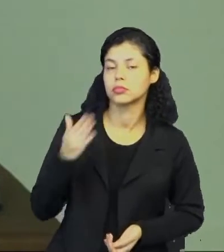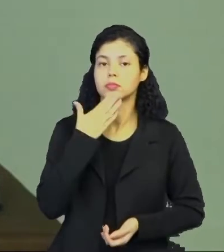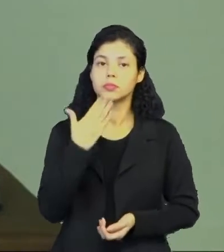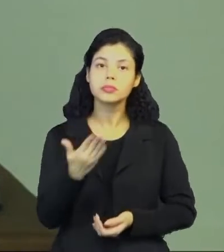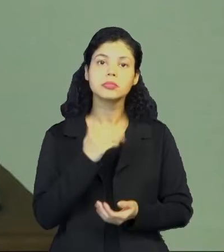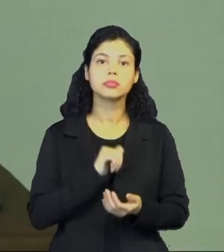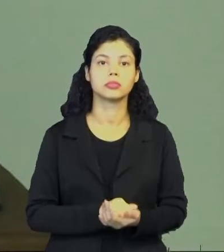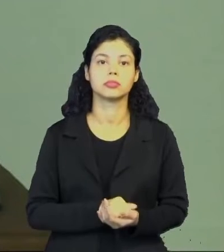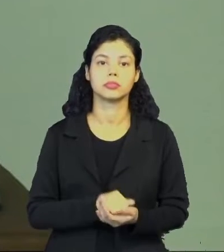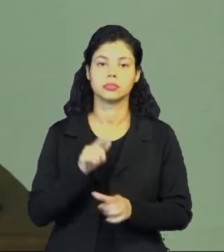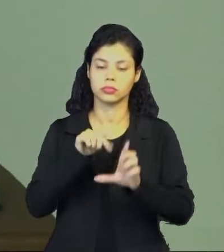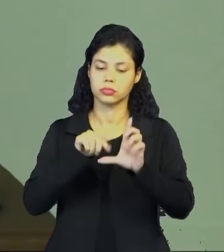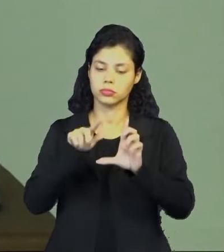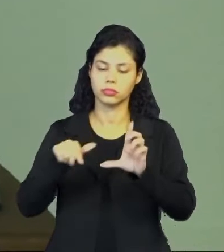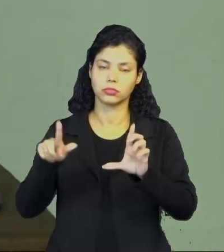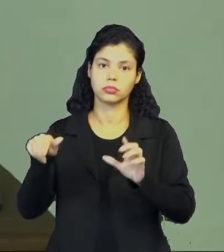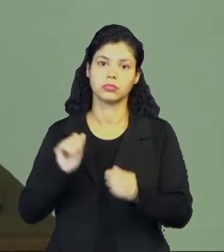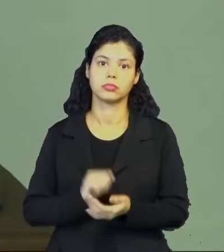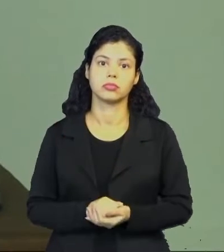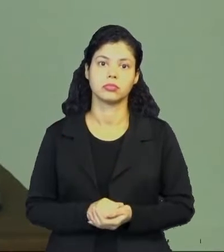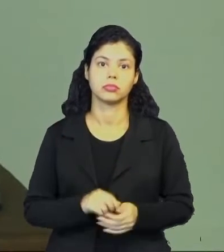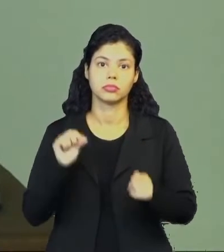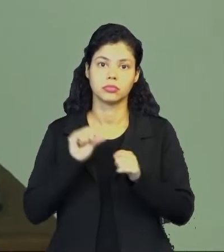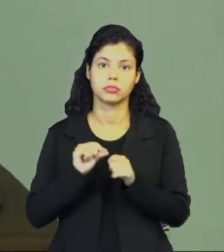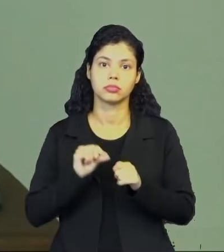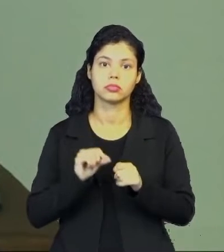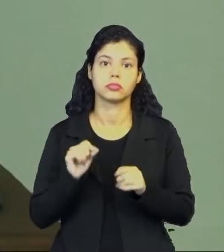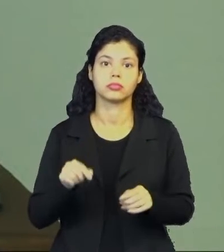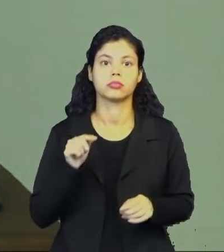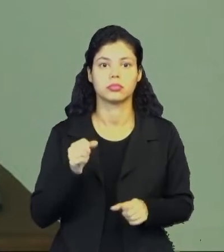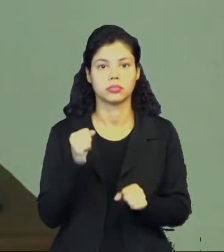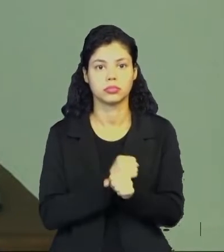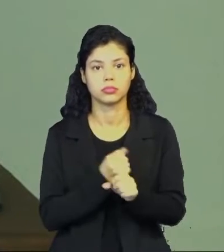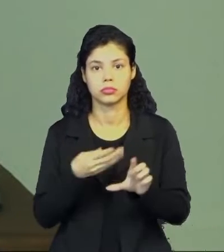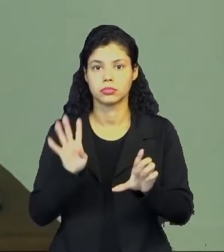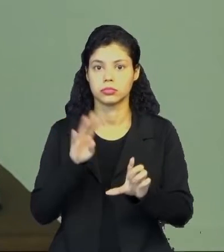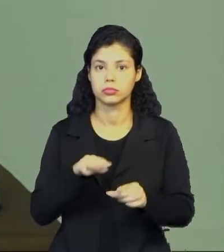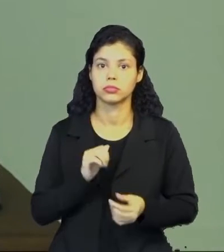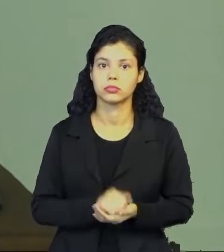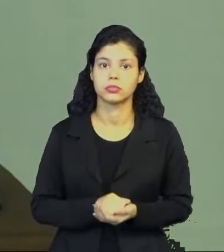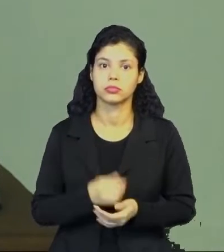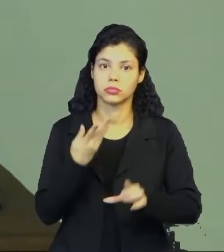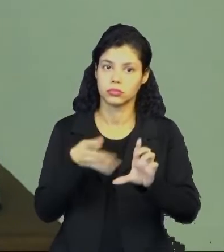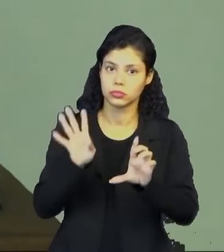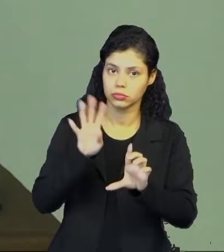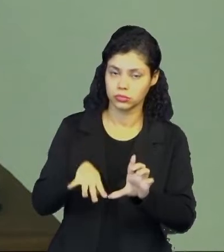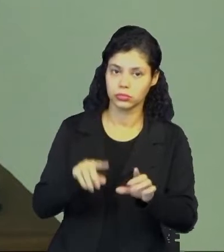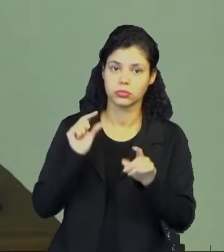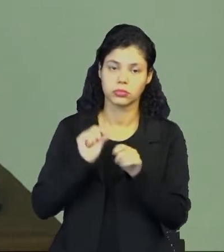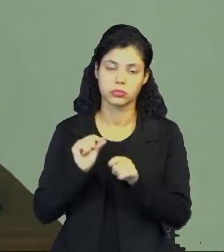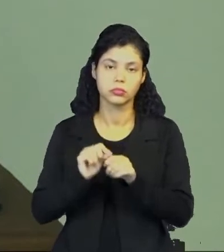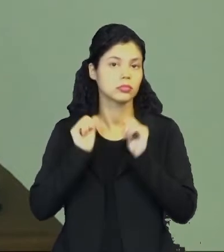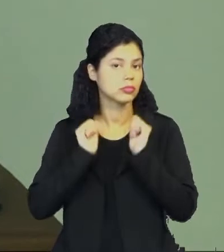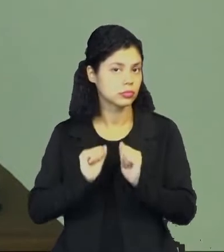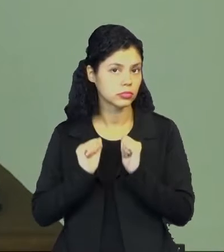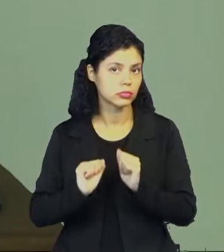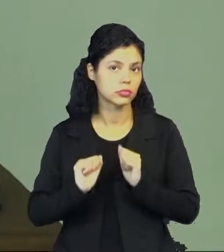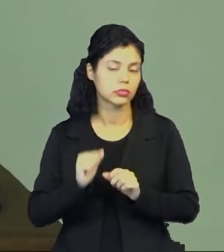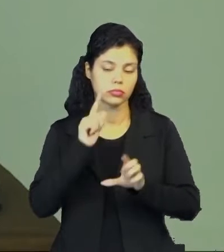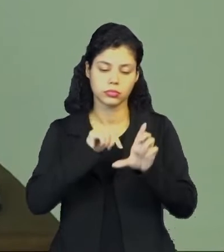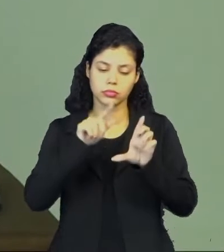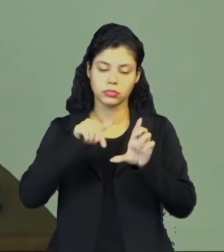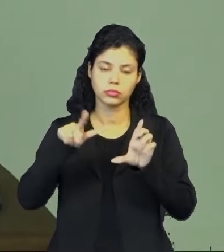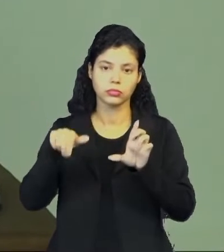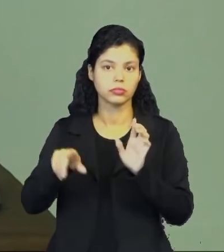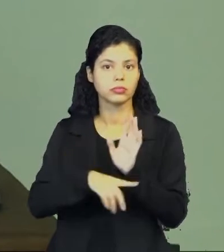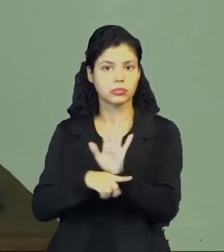também te dá o gráfico, como eu acabei de mostrar na tela, com esse gráfico você constrói essa tabela e da tabela também você pode construir esse